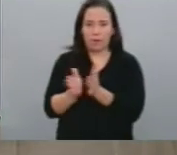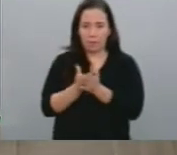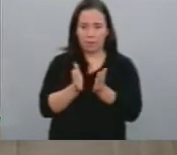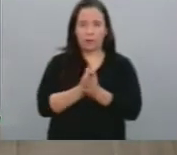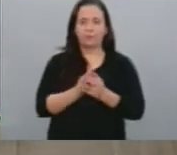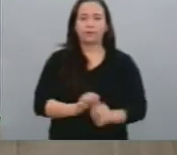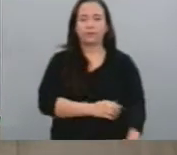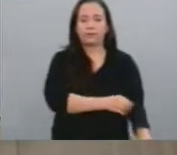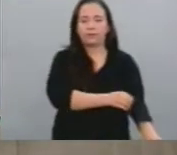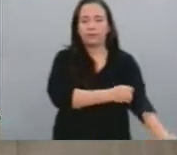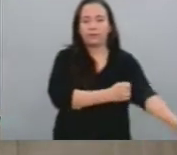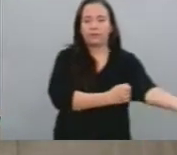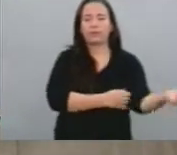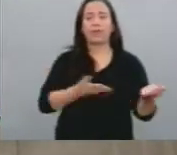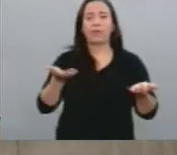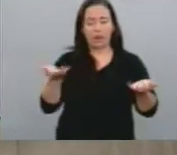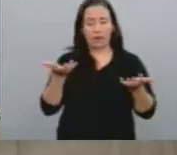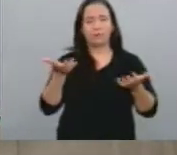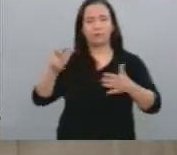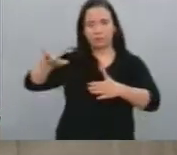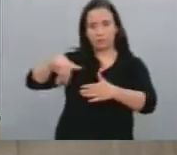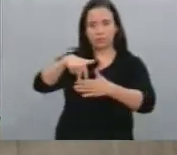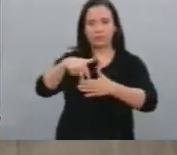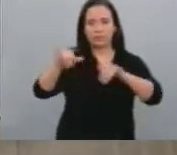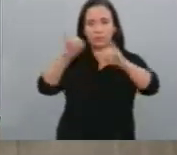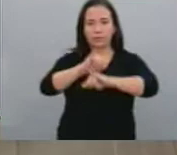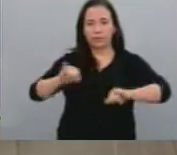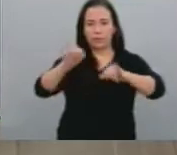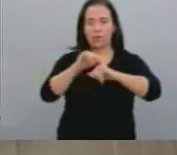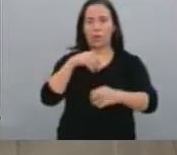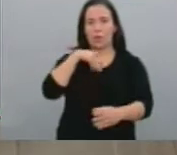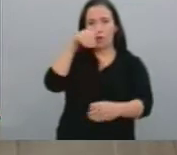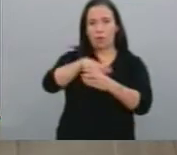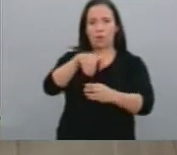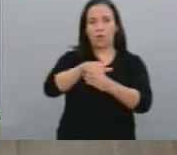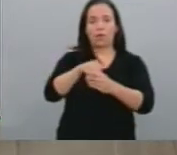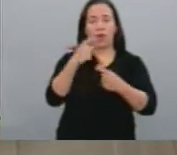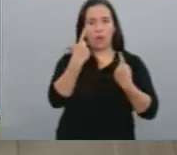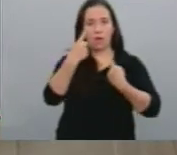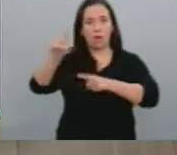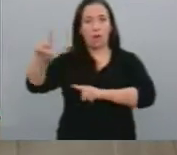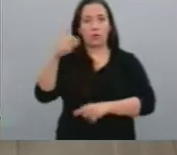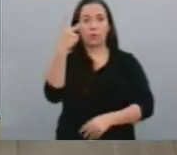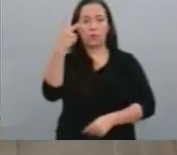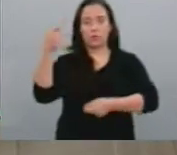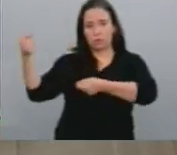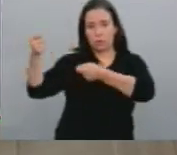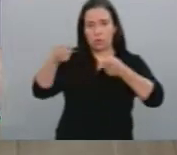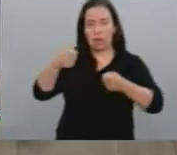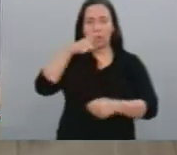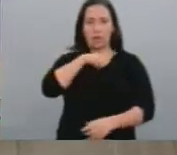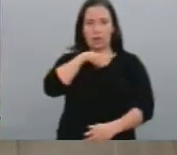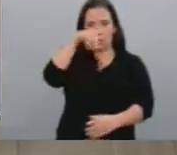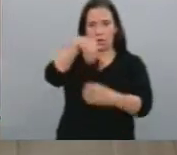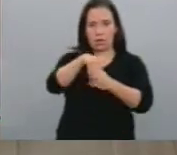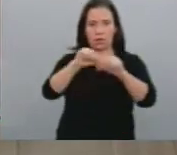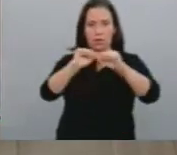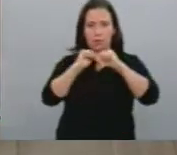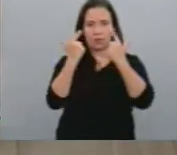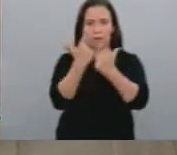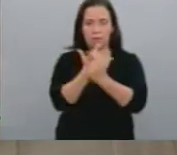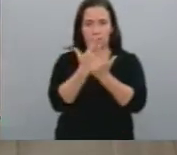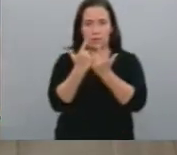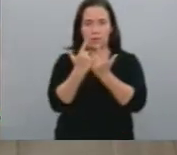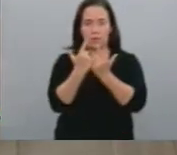sobre isso para dizer por que eu vou votar contra duas mensagens que tramitam aqui na casa. Nesse